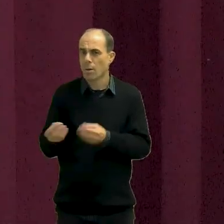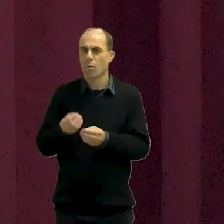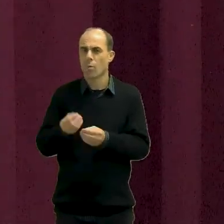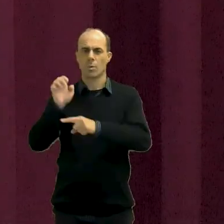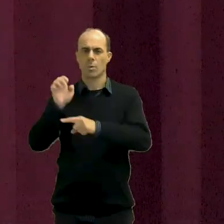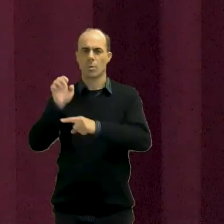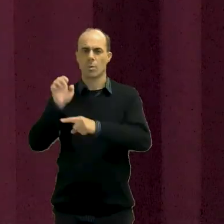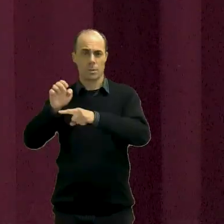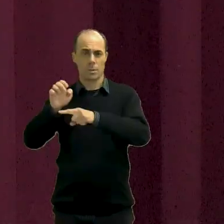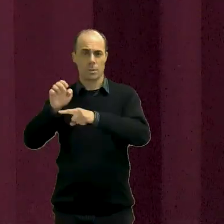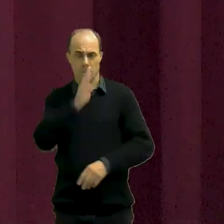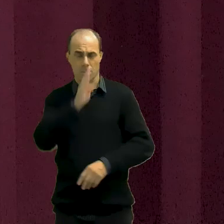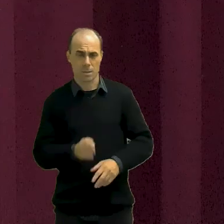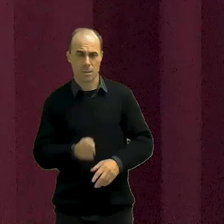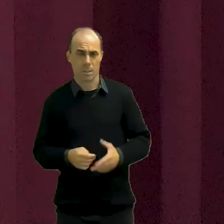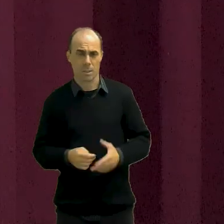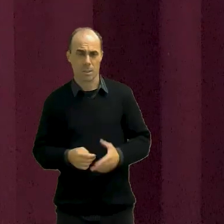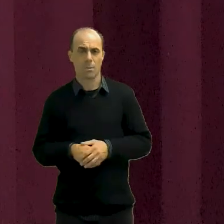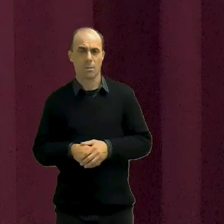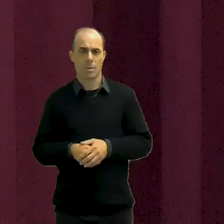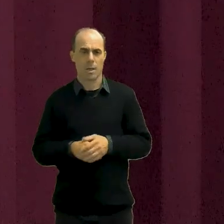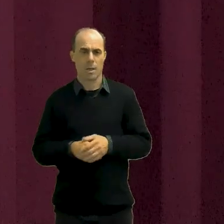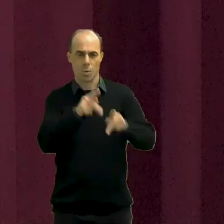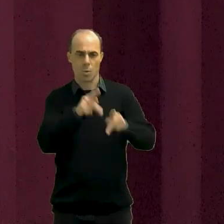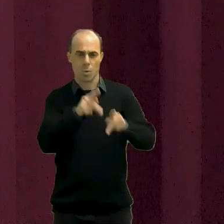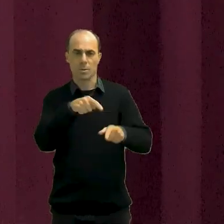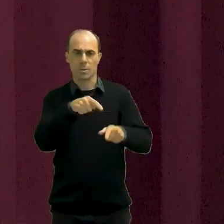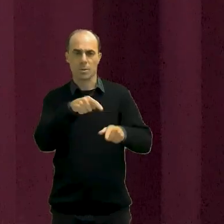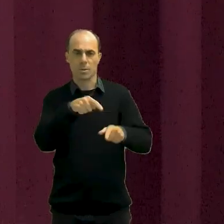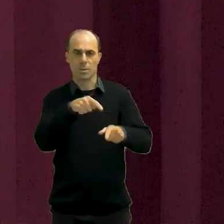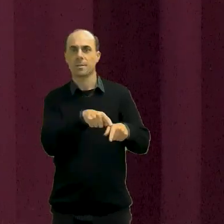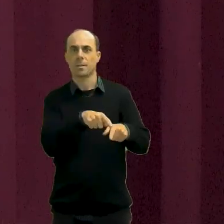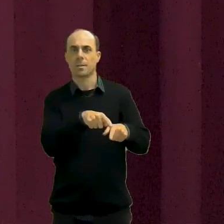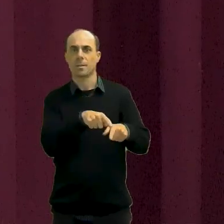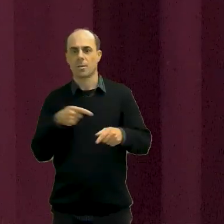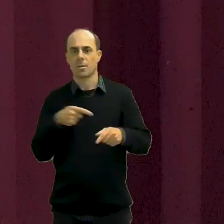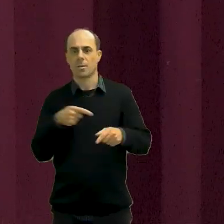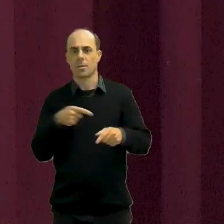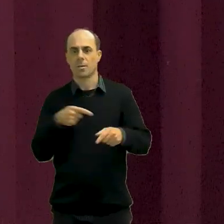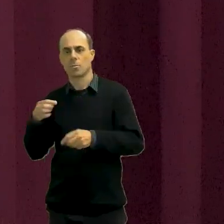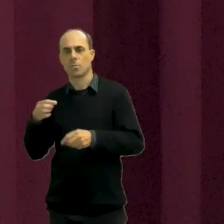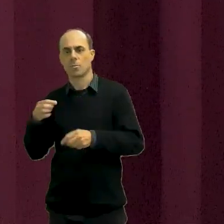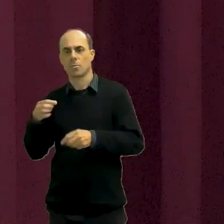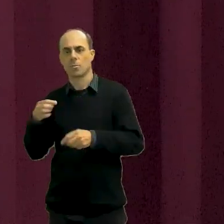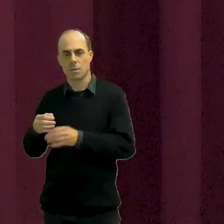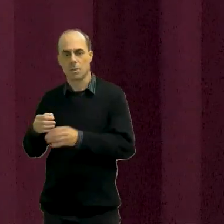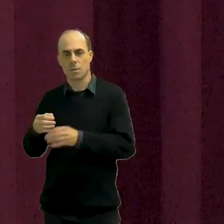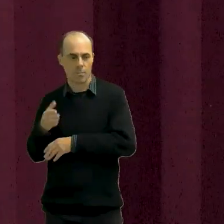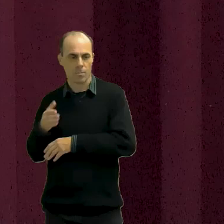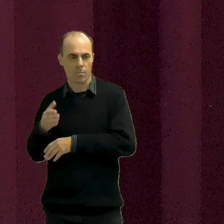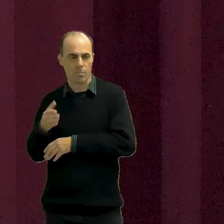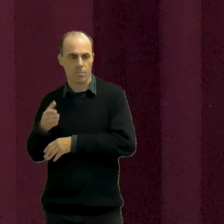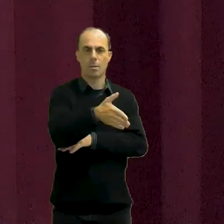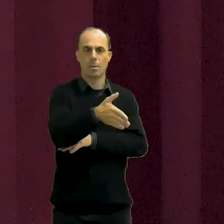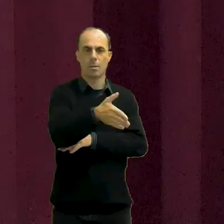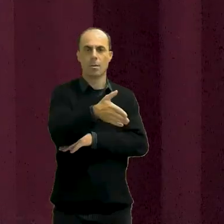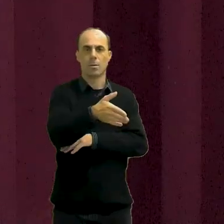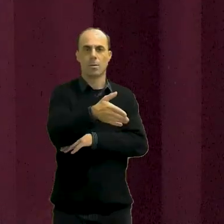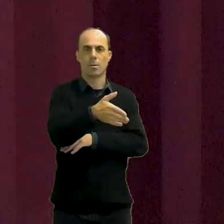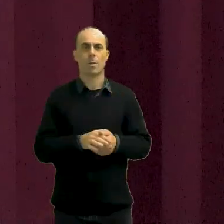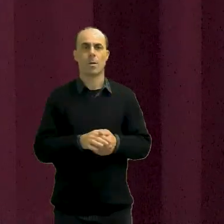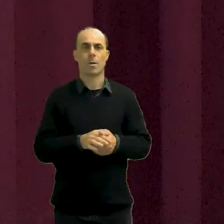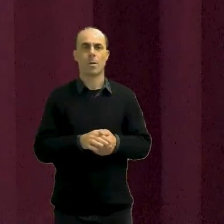brasileiro onde a população efetivamente necessita imagine é uma lombada